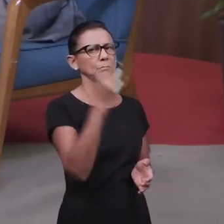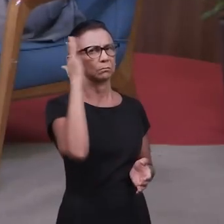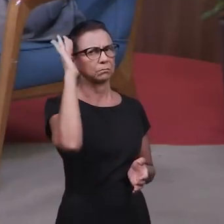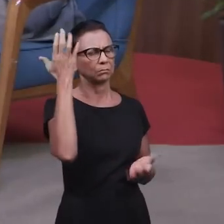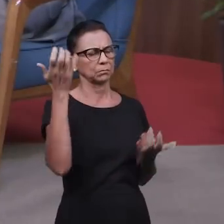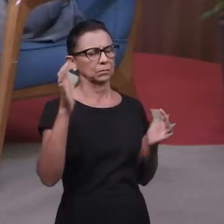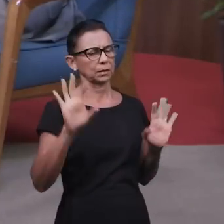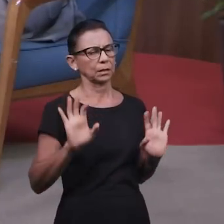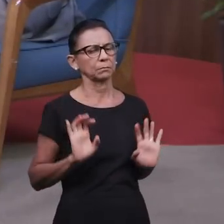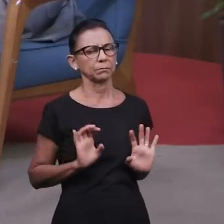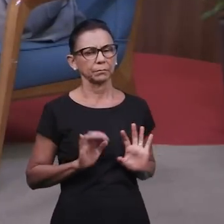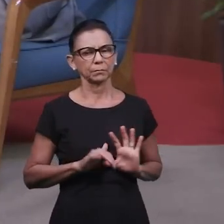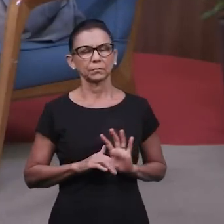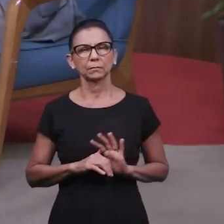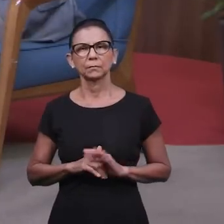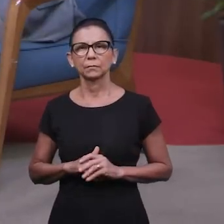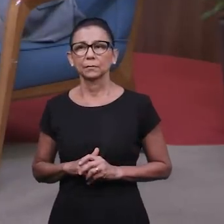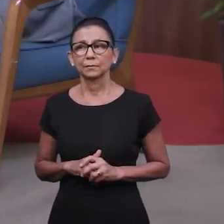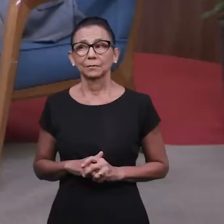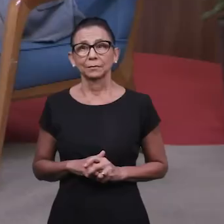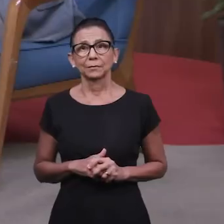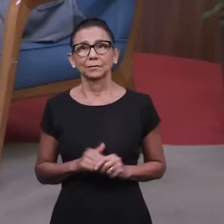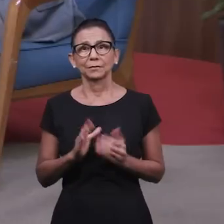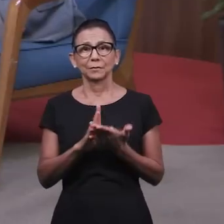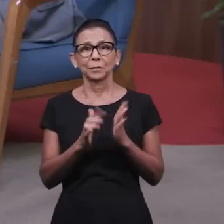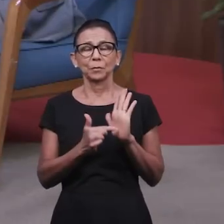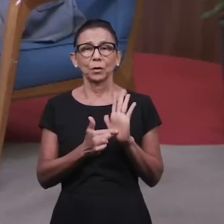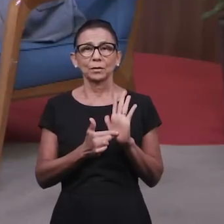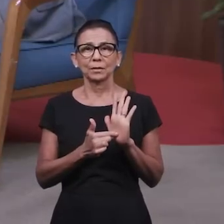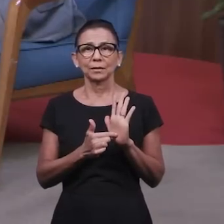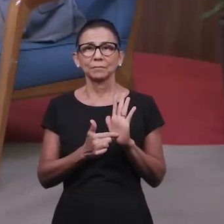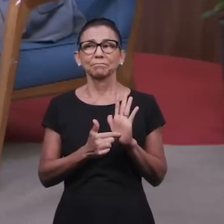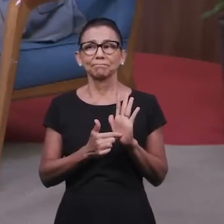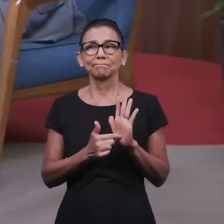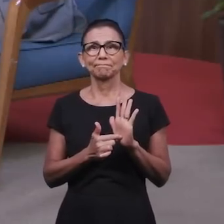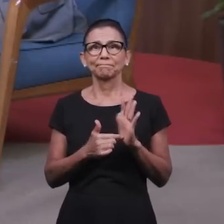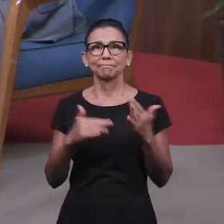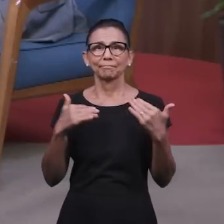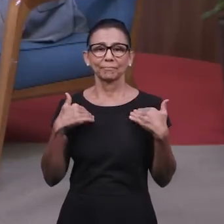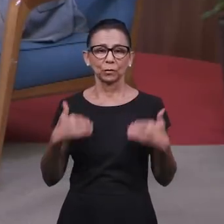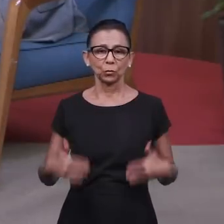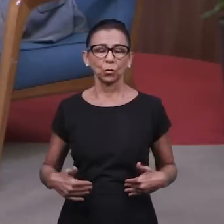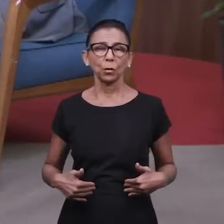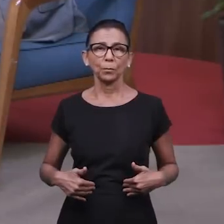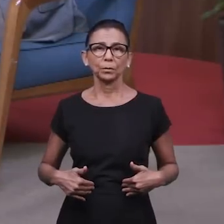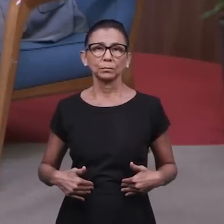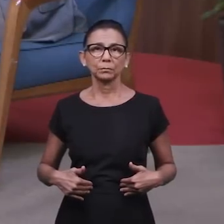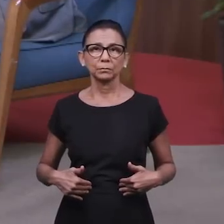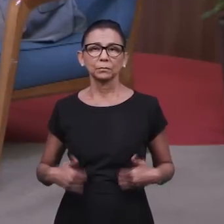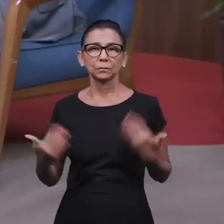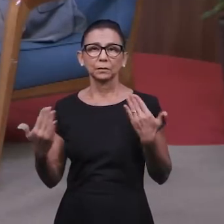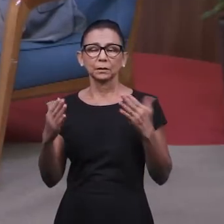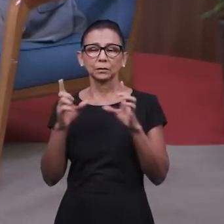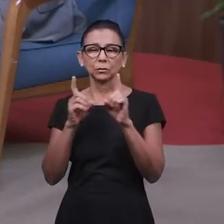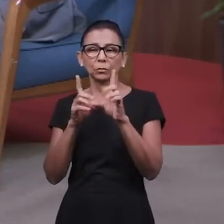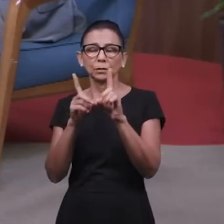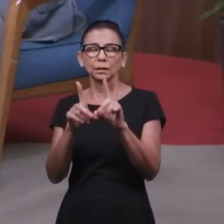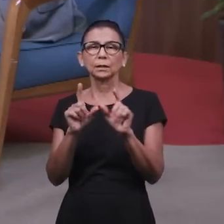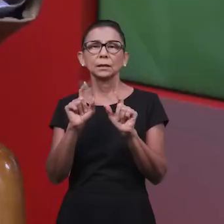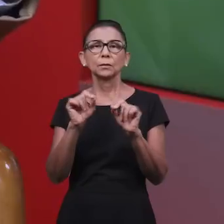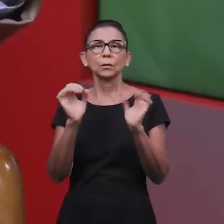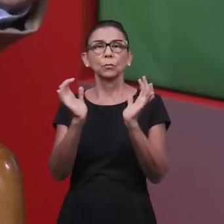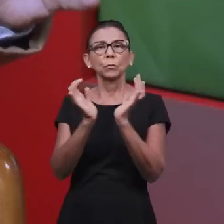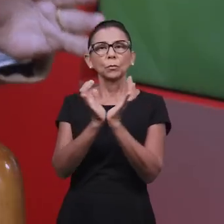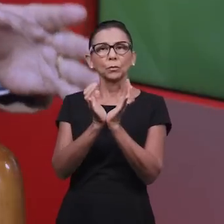querem viver. Mas nós estamos vendo aqui que bênção isso é para nós. Porque a doutrina é um conjunto de